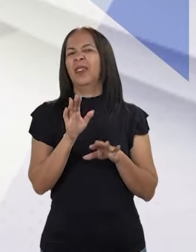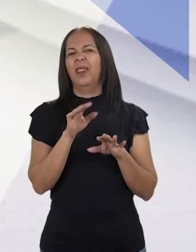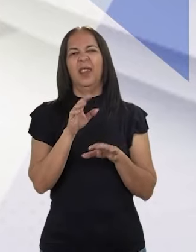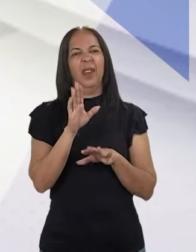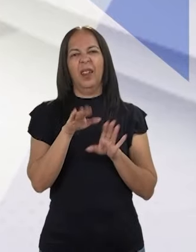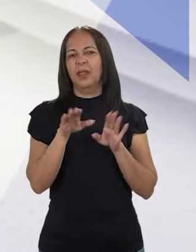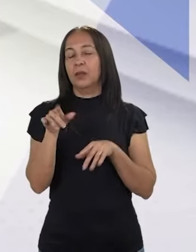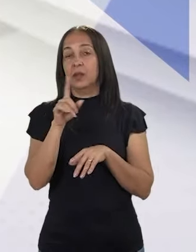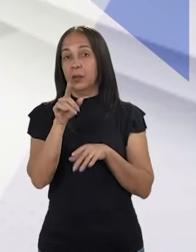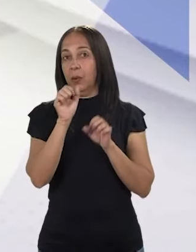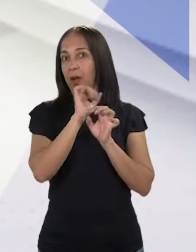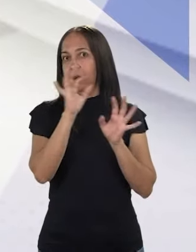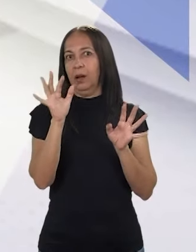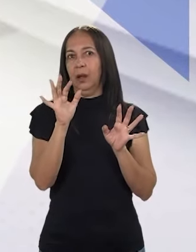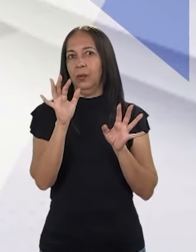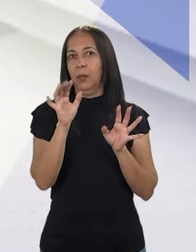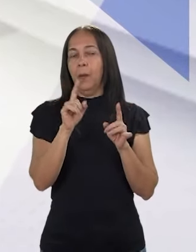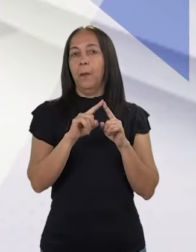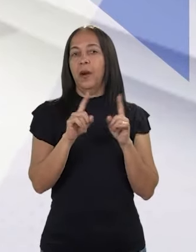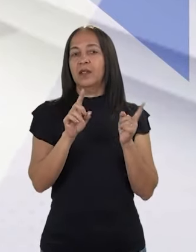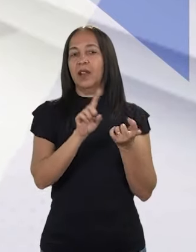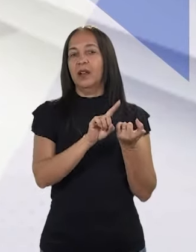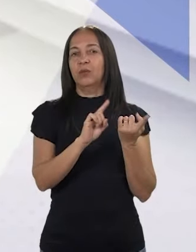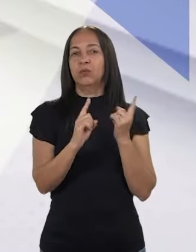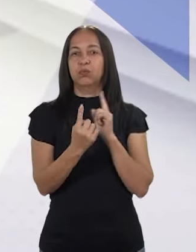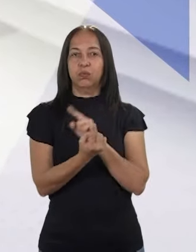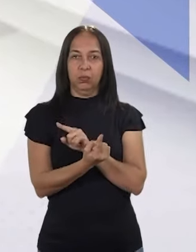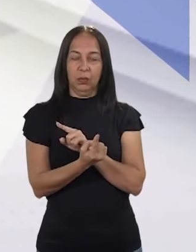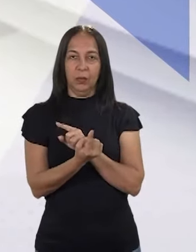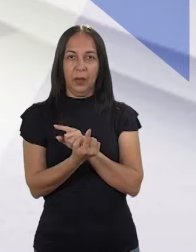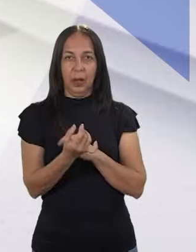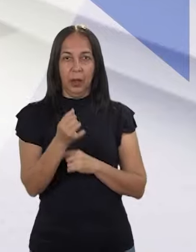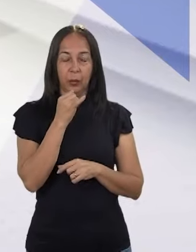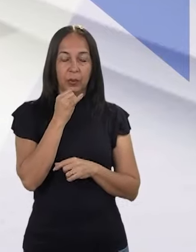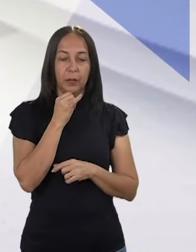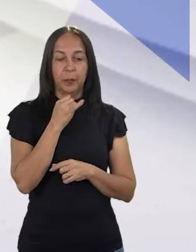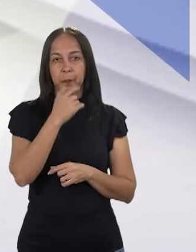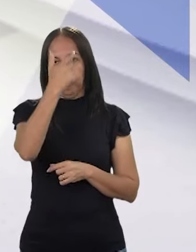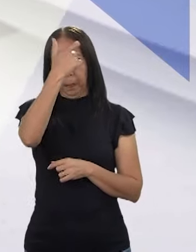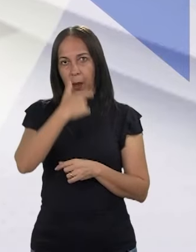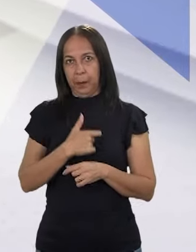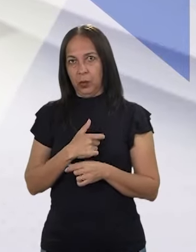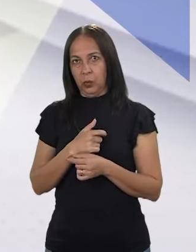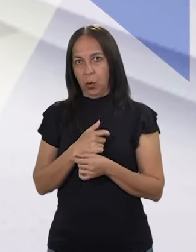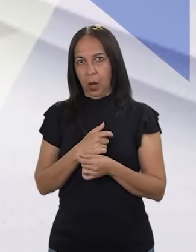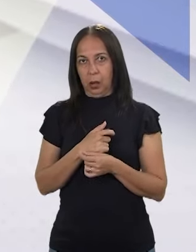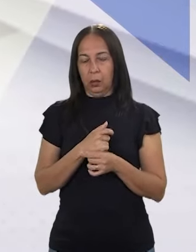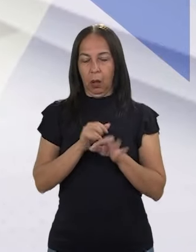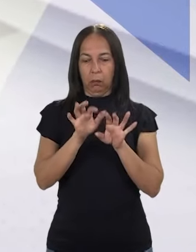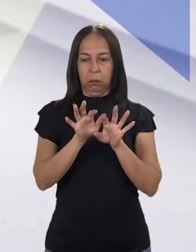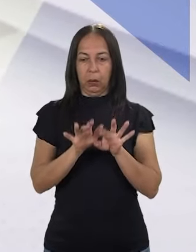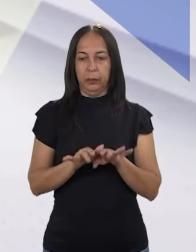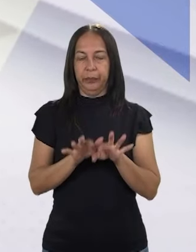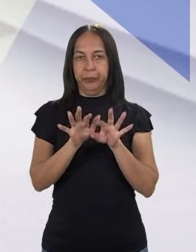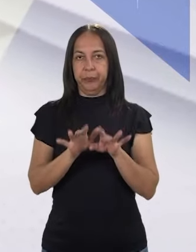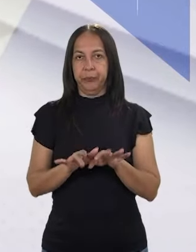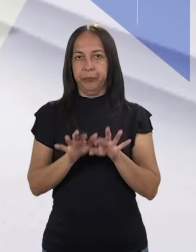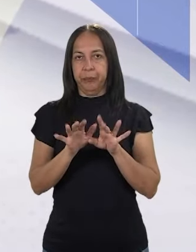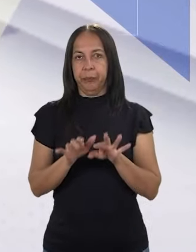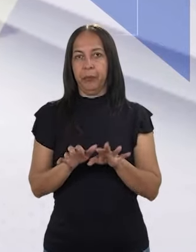a ele se transmuta ele se transfere né o sujeito que tá ali escrevendo o código né que tá fazendo o